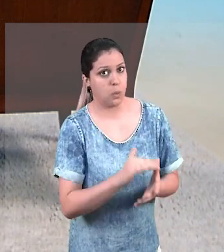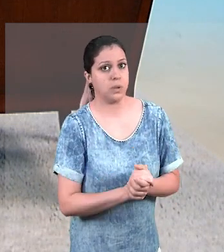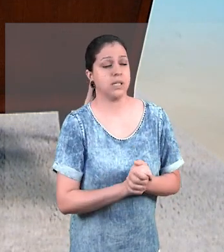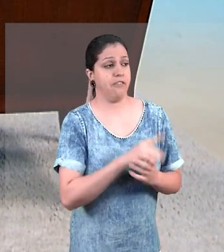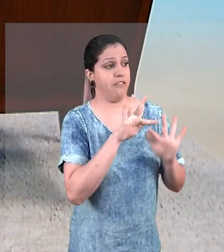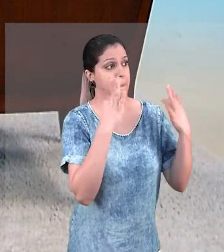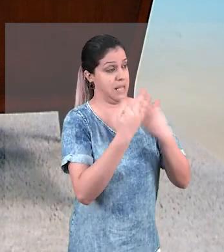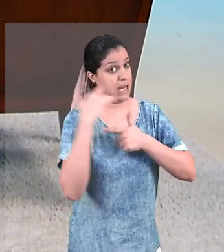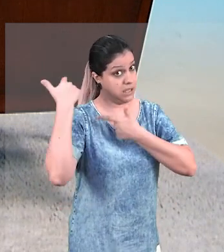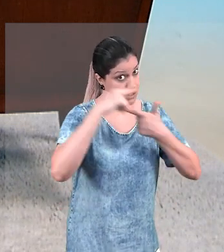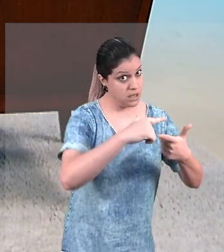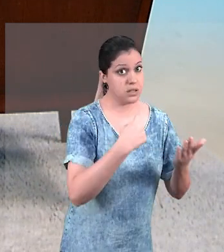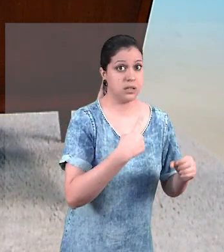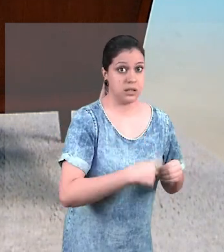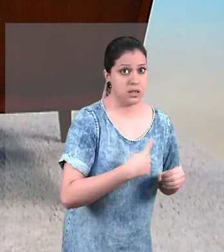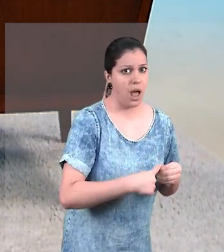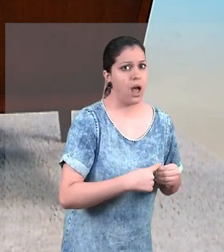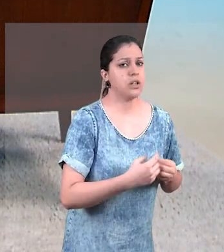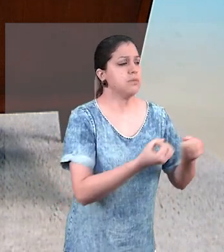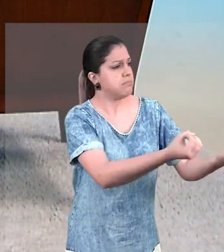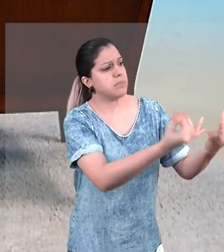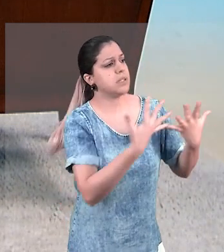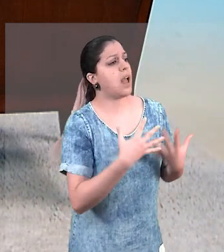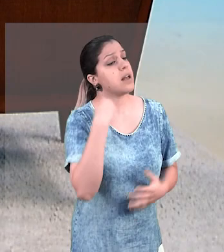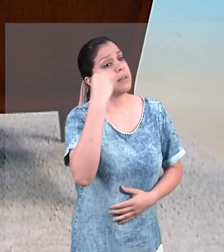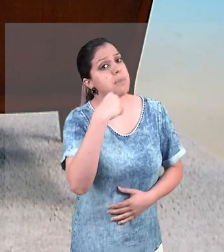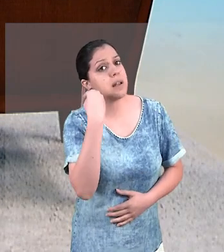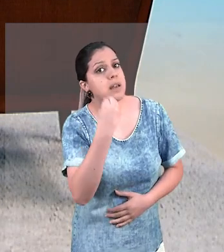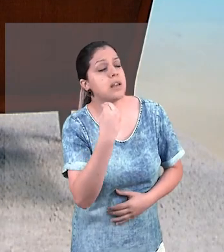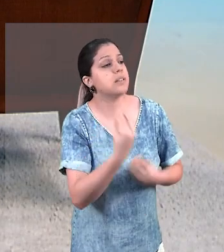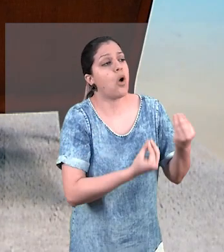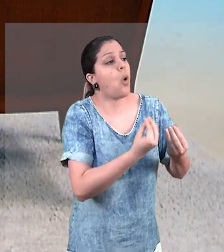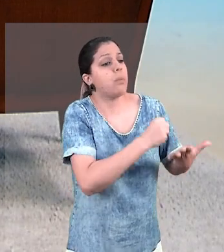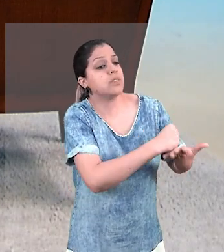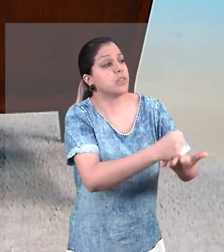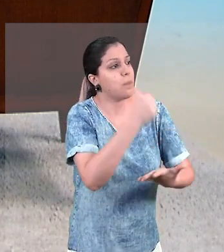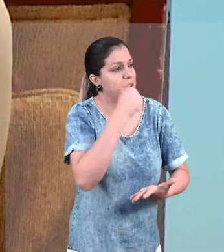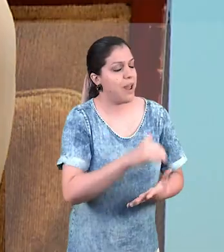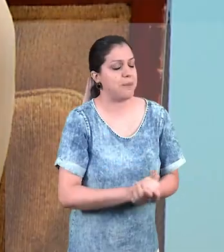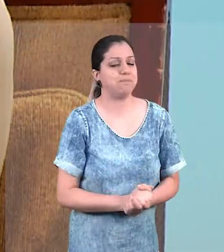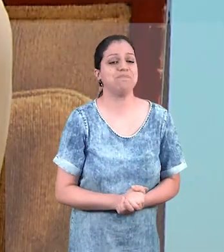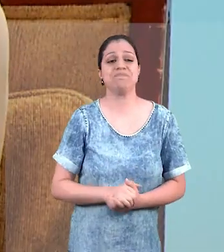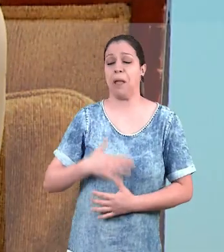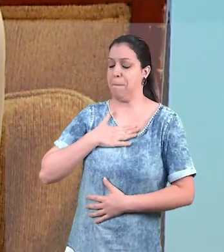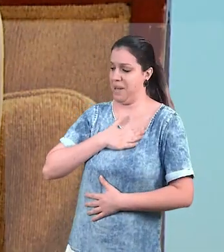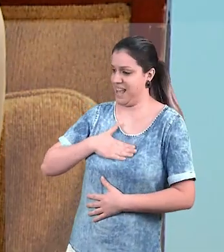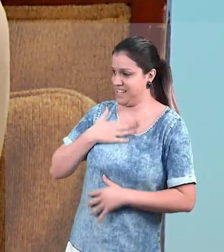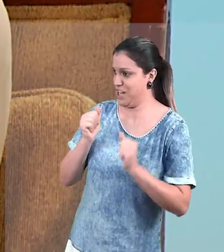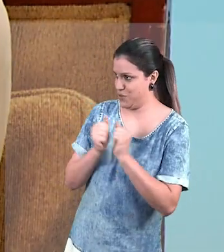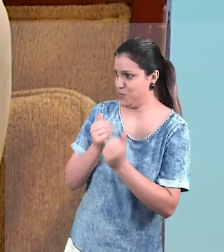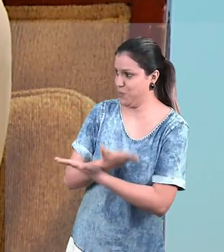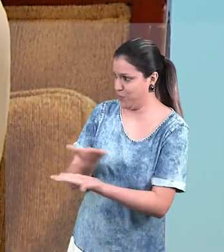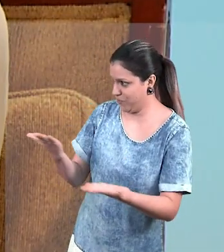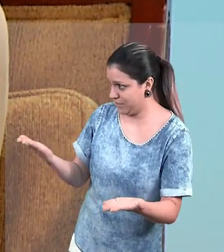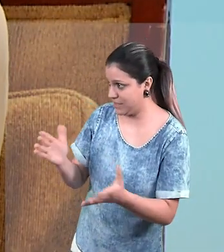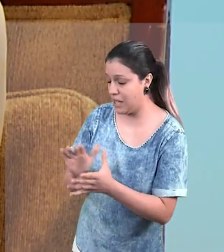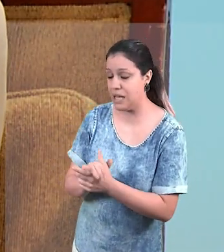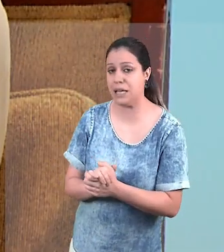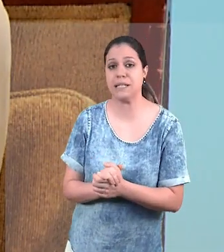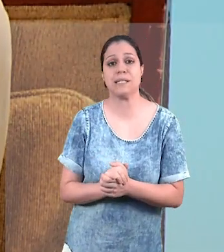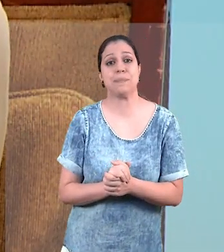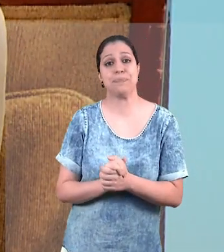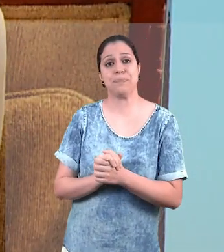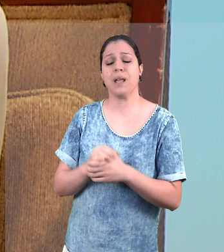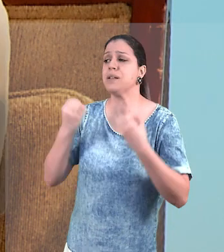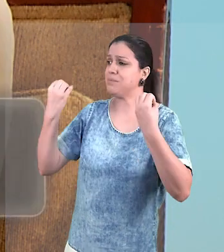cidade. Falar um pouquinho sobre essa sua experiência e também o que te motivou a ajudar as mulheres. É um grande prazer estar aqui junto com vocês,